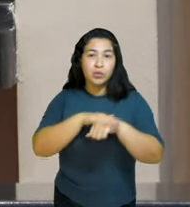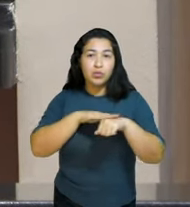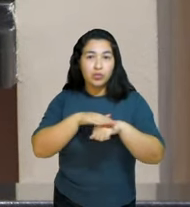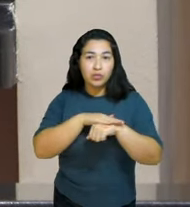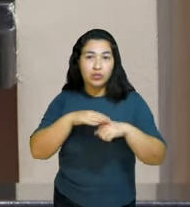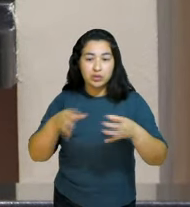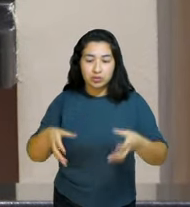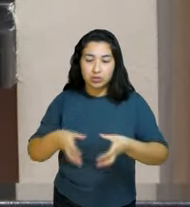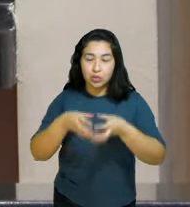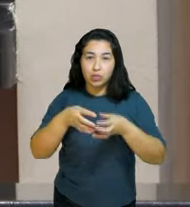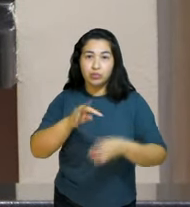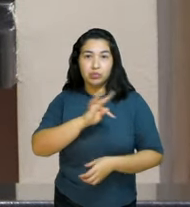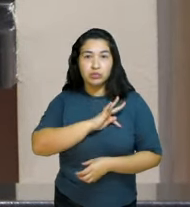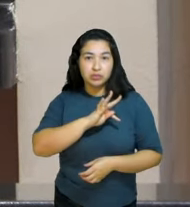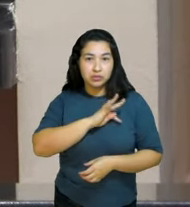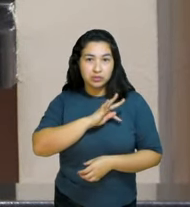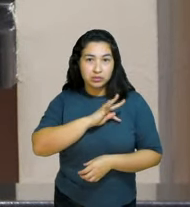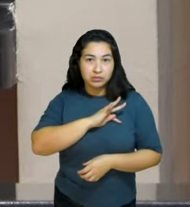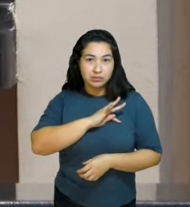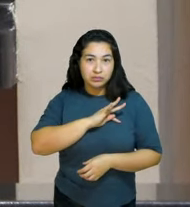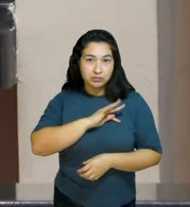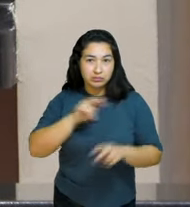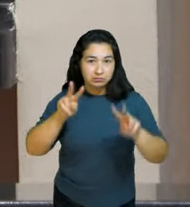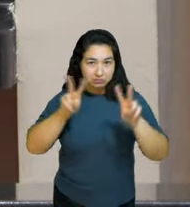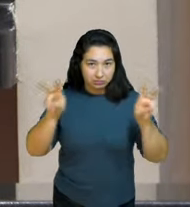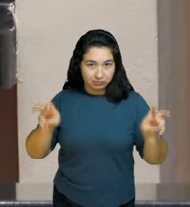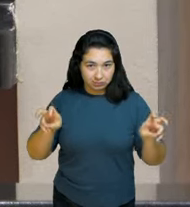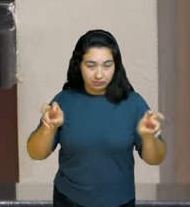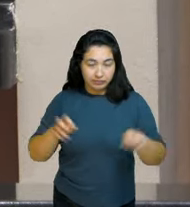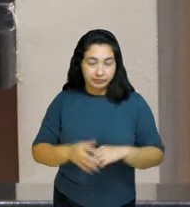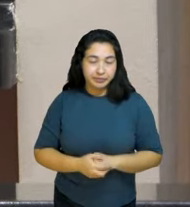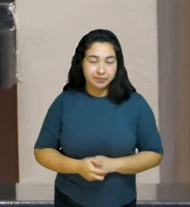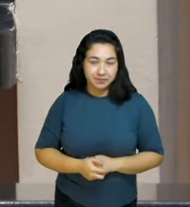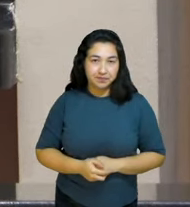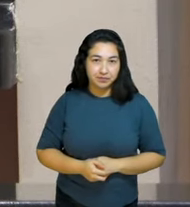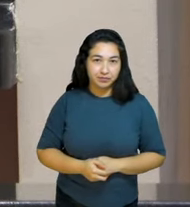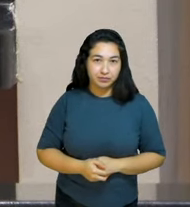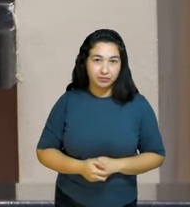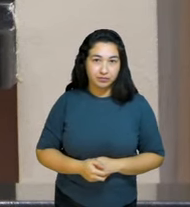equipe técnica a respeito desse assunto. Né?